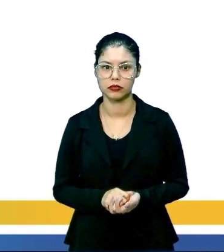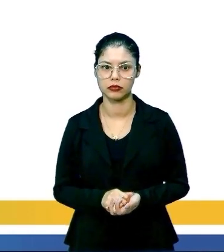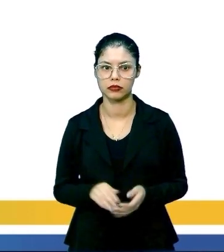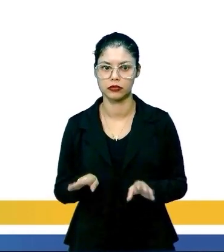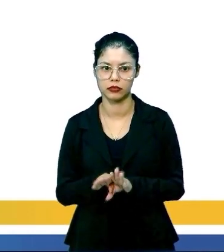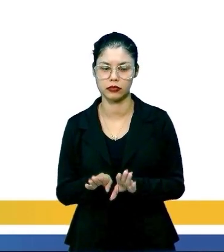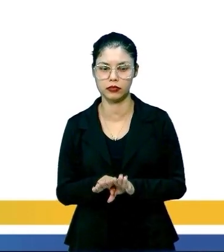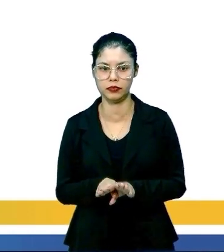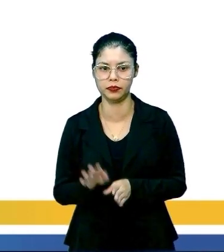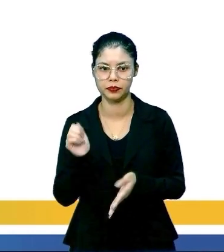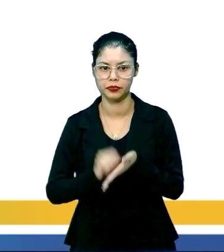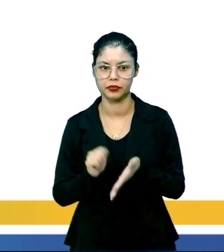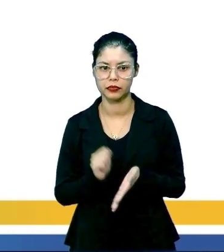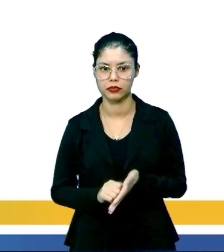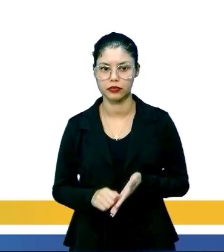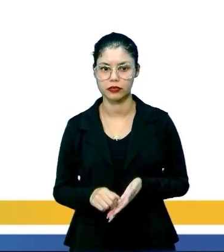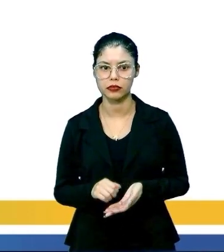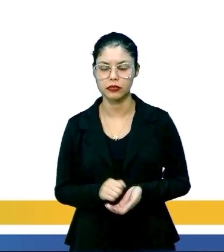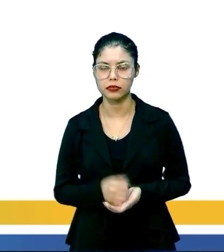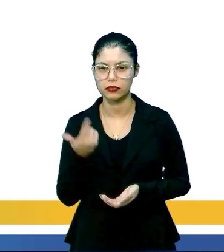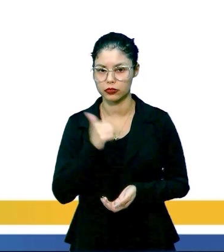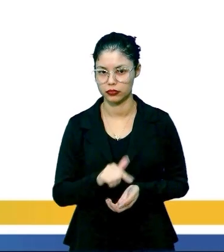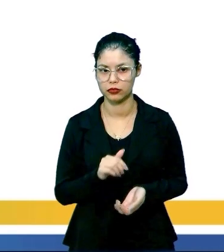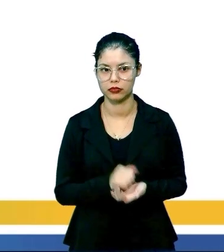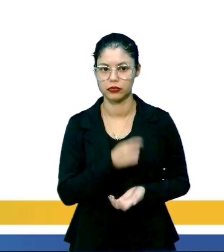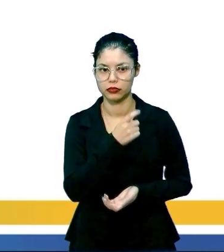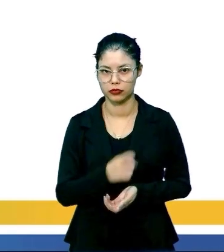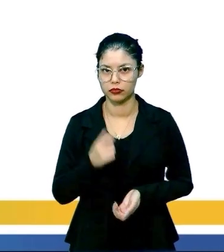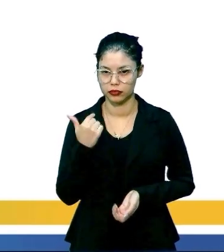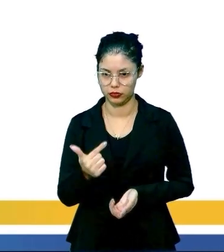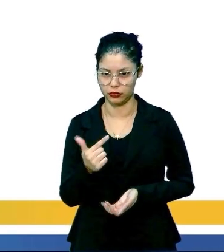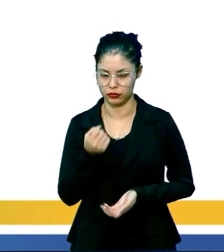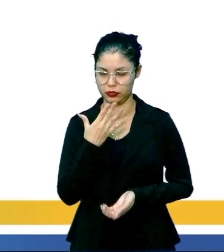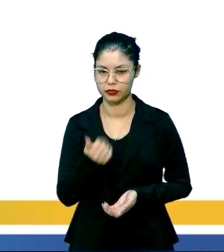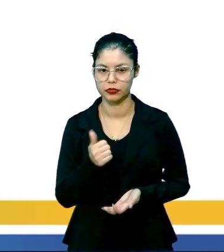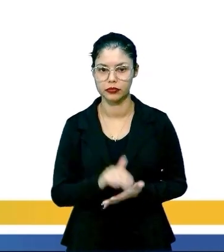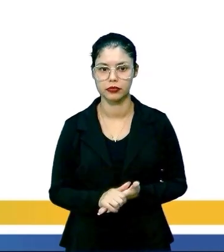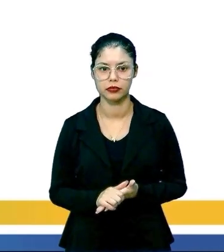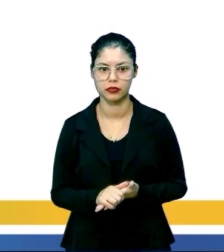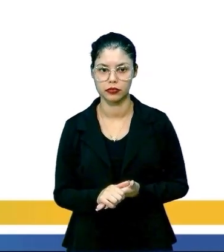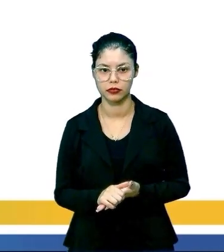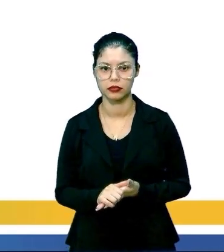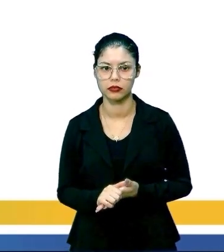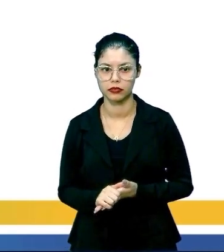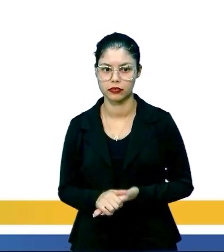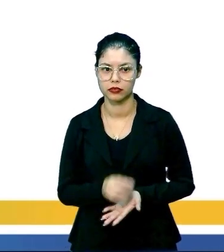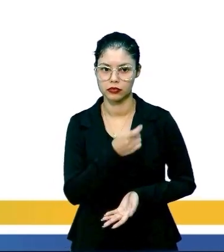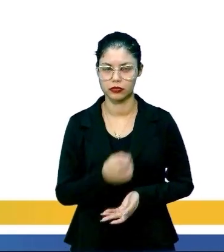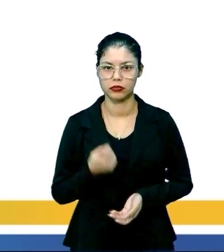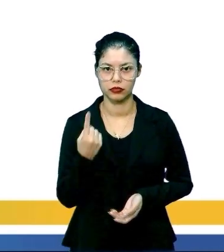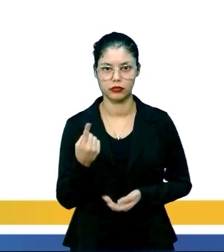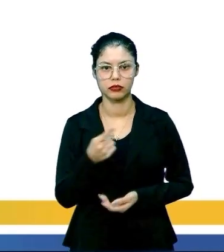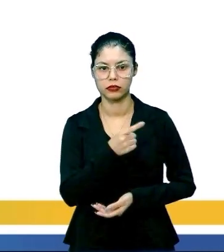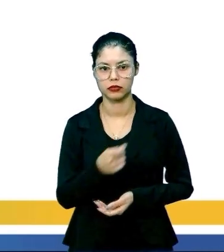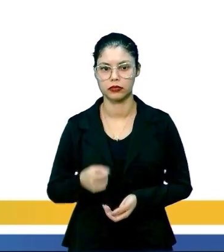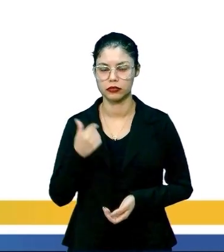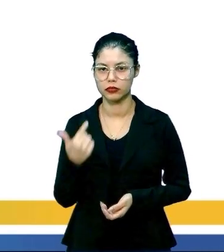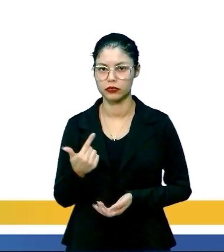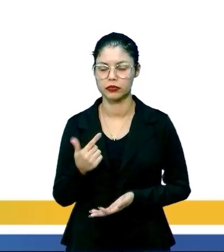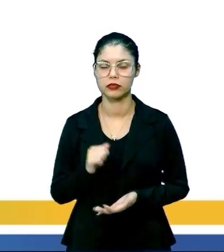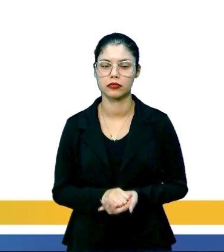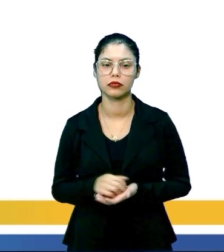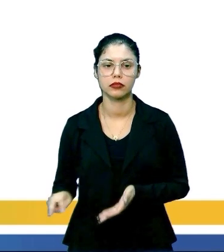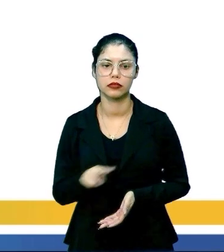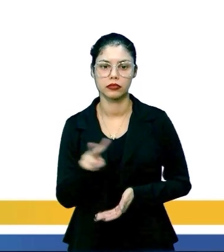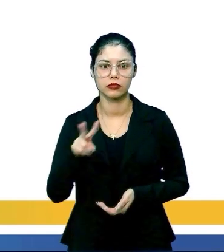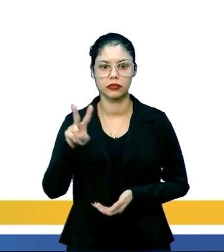x2, tá, pessoal? Ali está escrito só é x1 repetido, mas é x2, tudo bem? Então lá é o primeiro de x1 e x2.